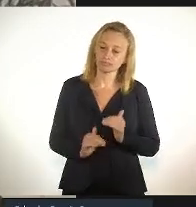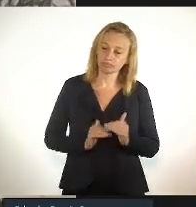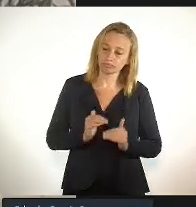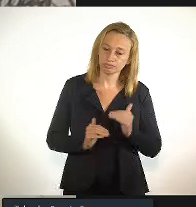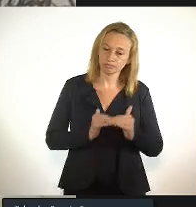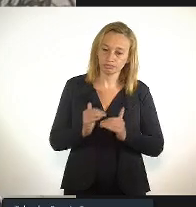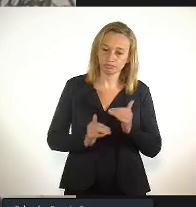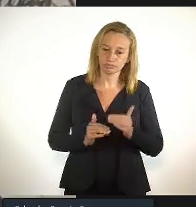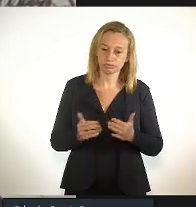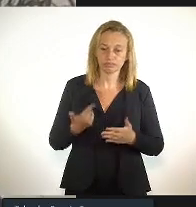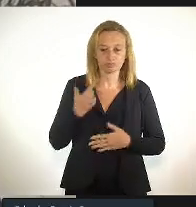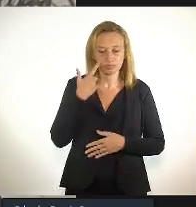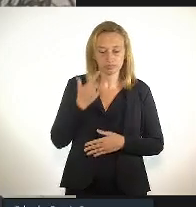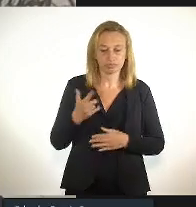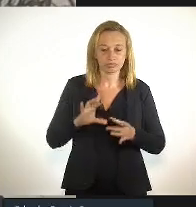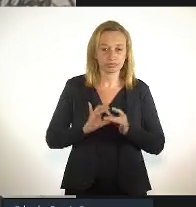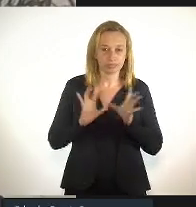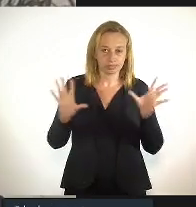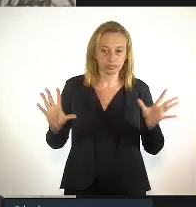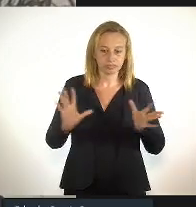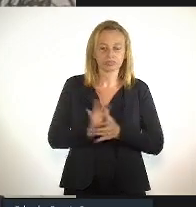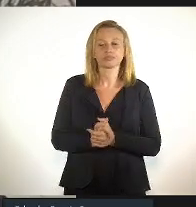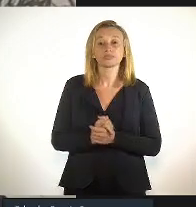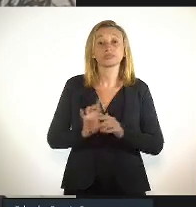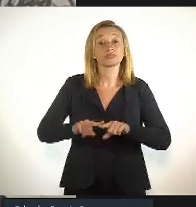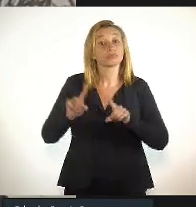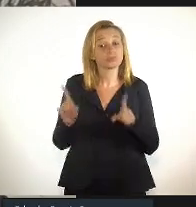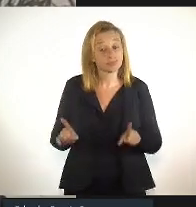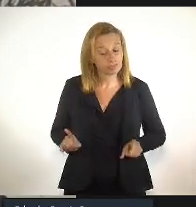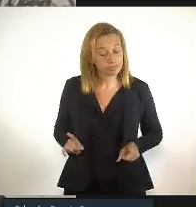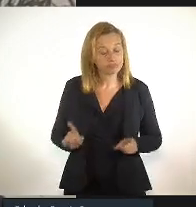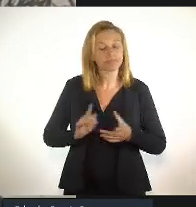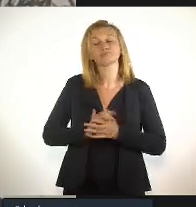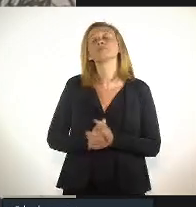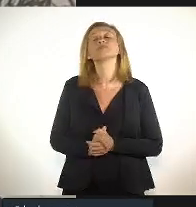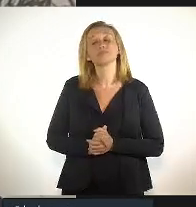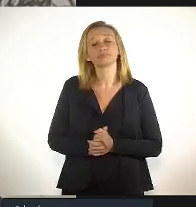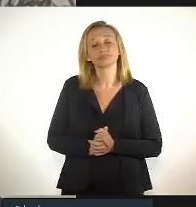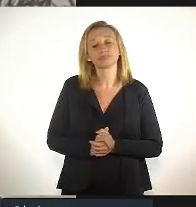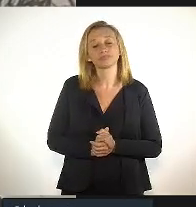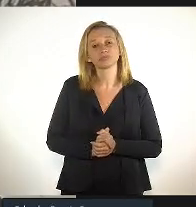que encaramos como democráticos, mas que evidenciam